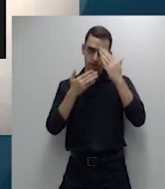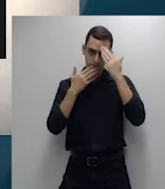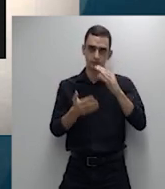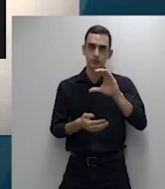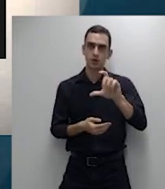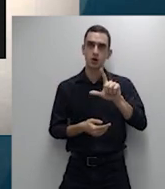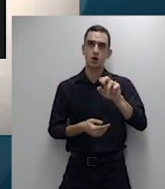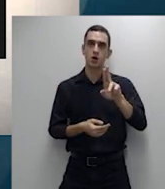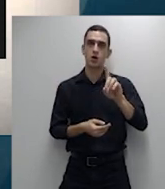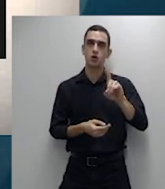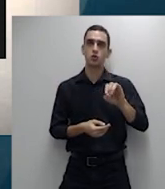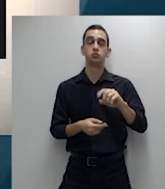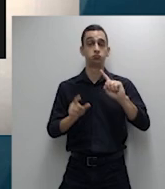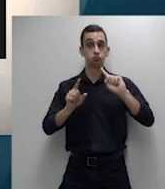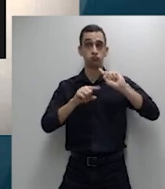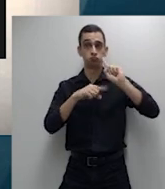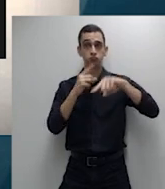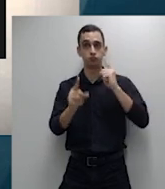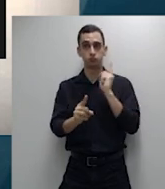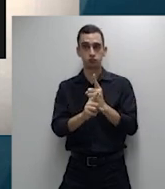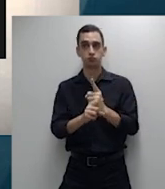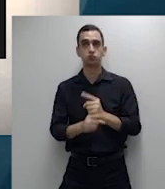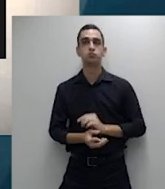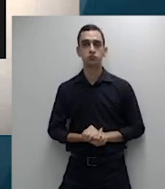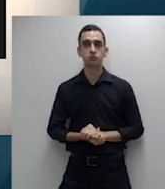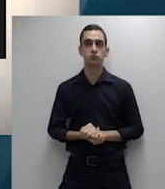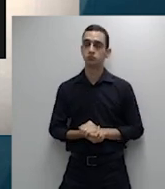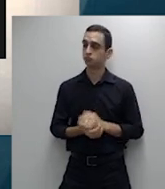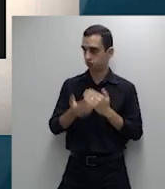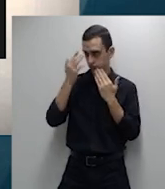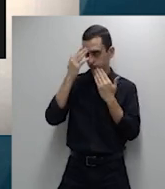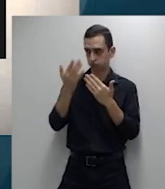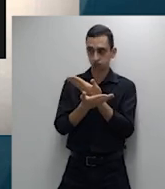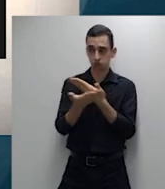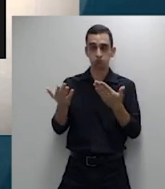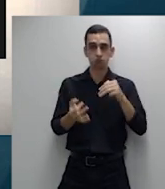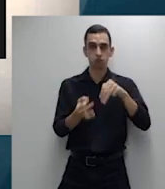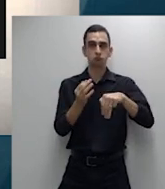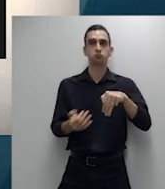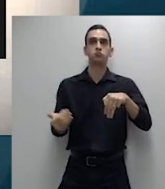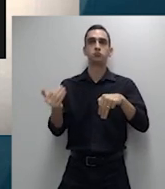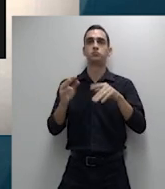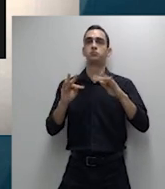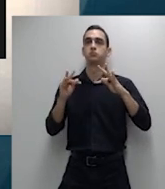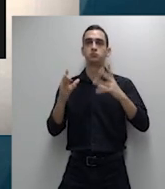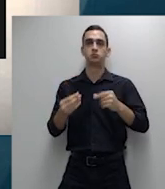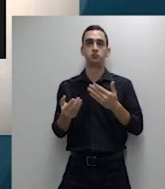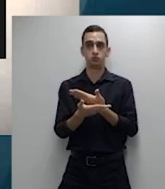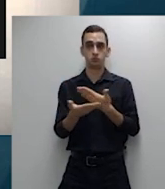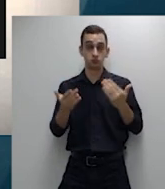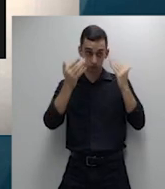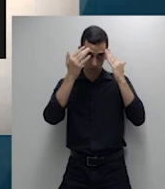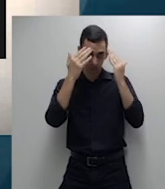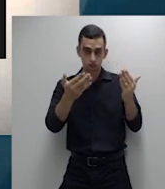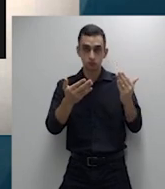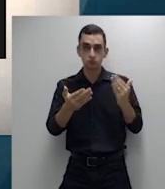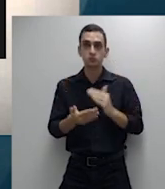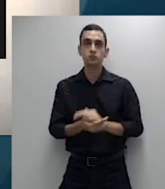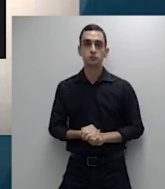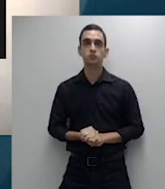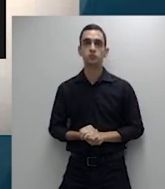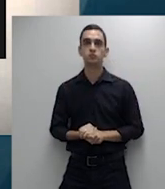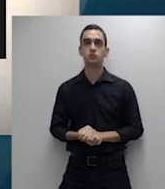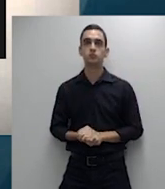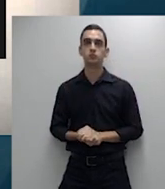Natal até a próxima oportunidade Obrigado no início a todos atuam no Jardim a todos Doutor é o riso fazer um